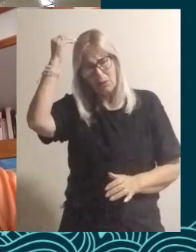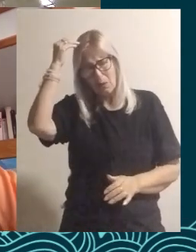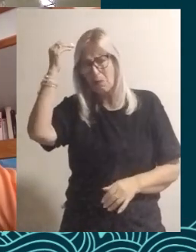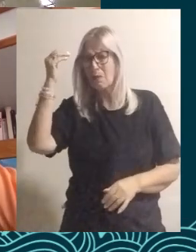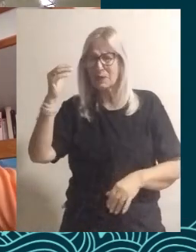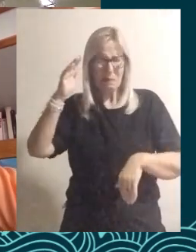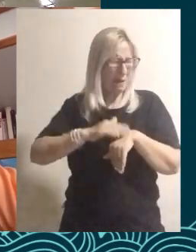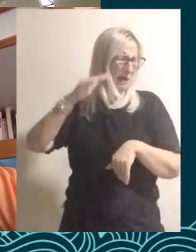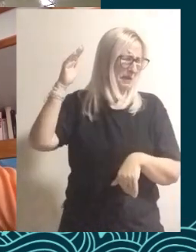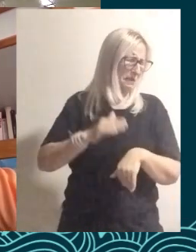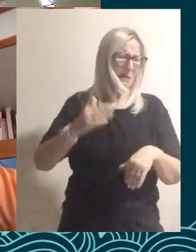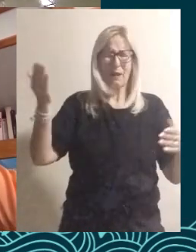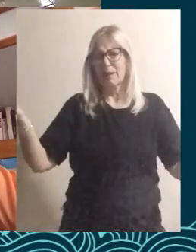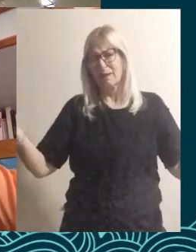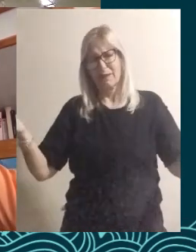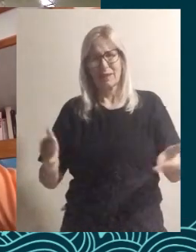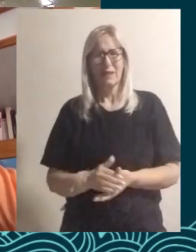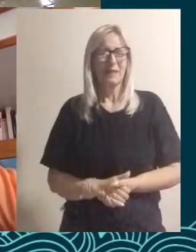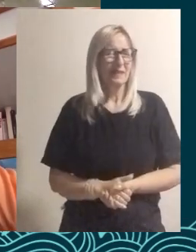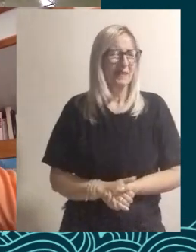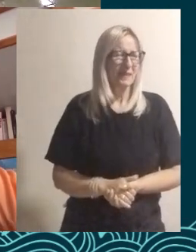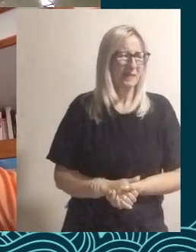elas podem carregar é de se culpar demais.